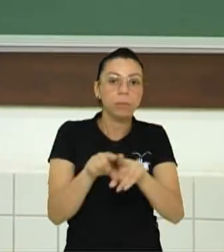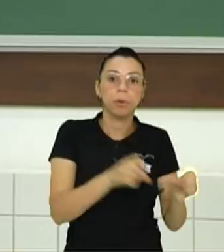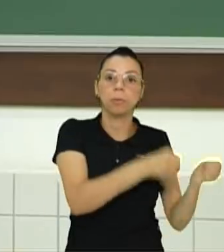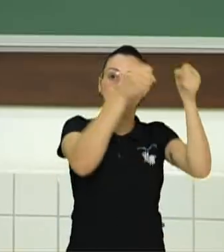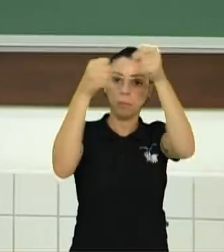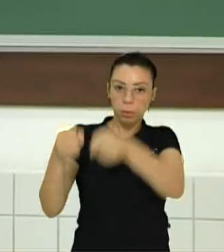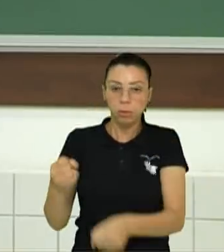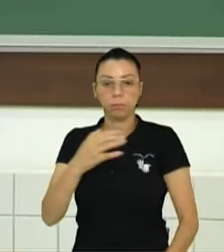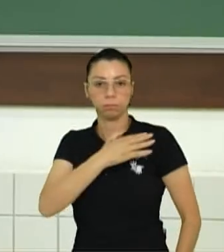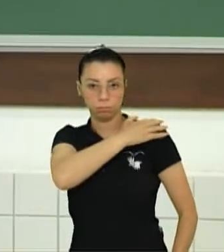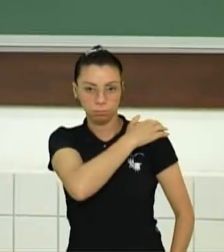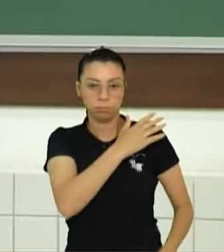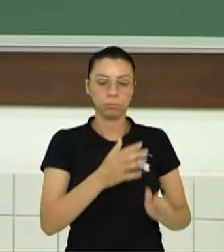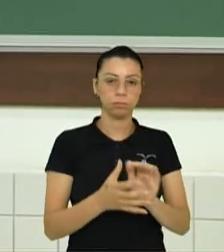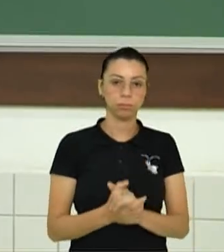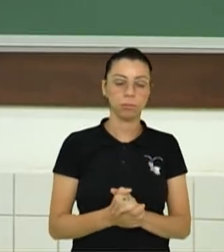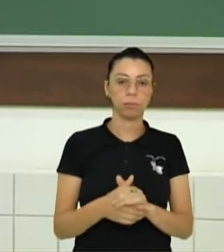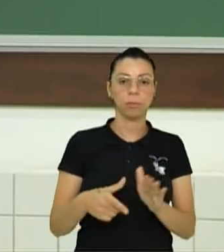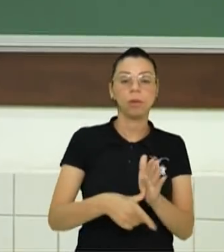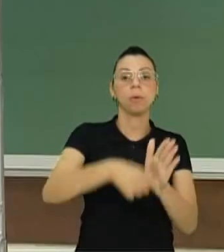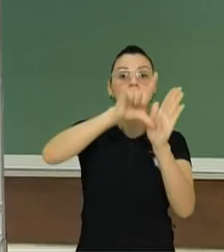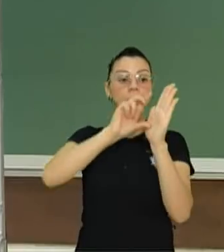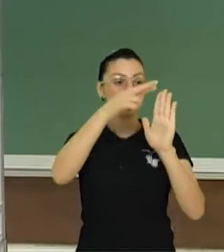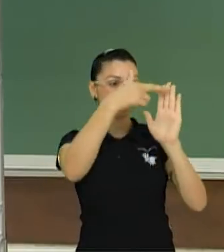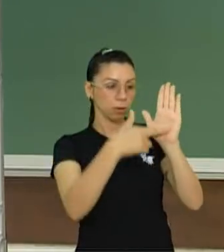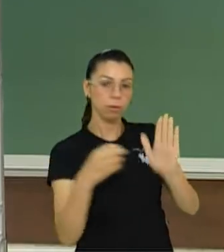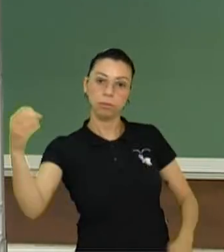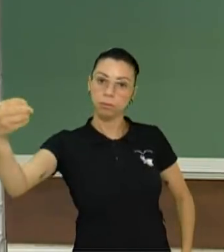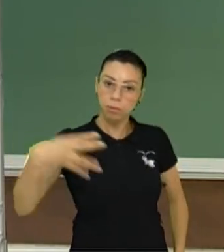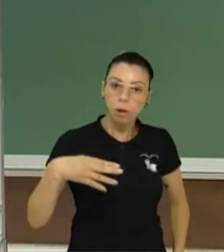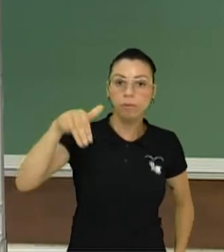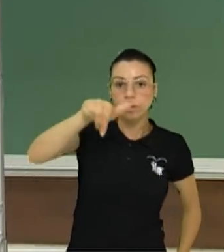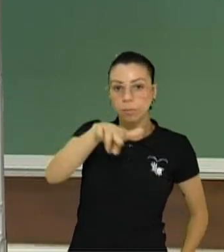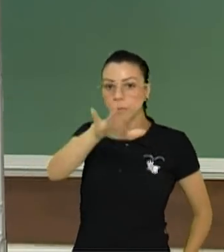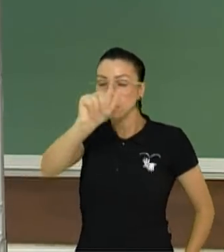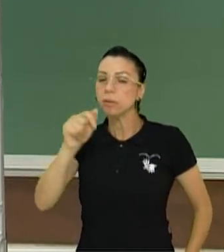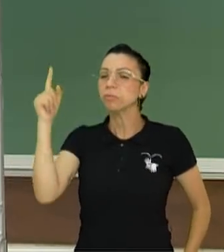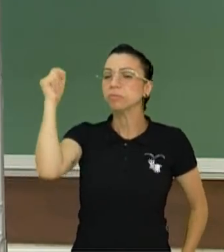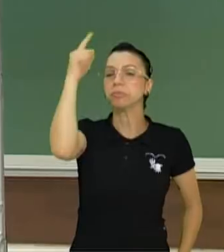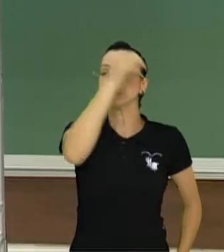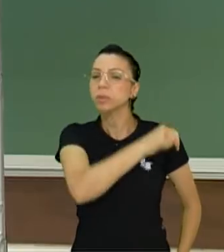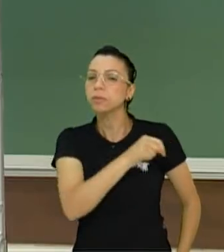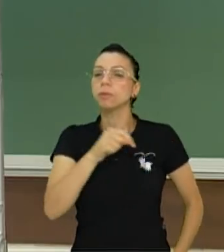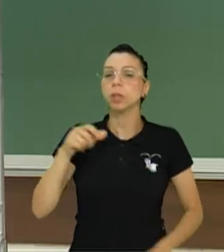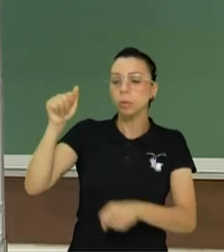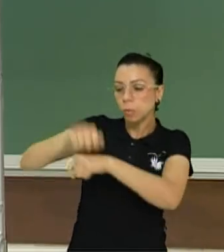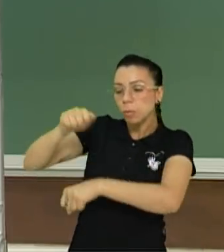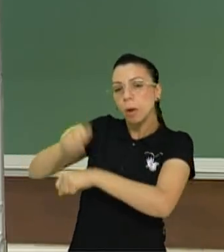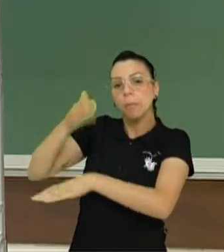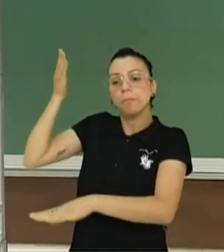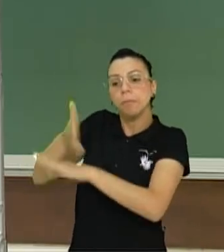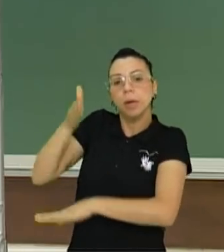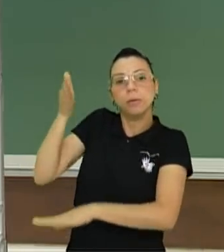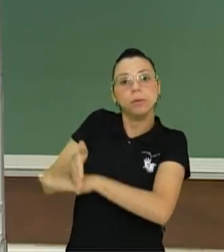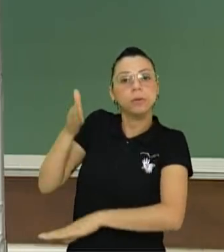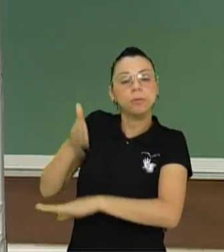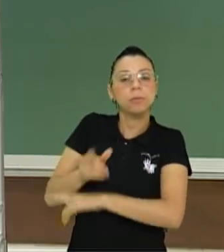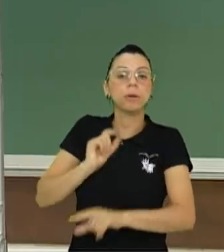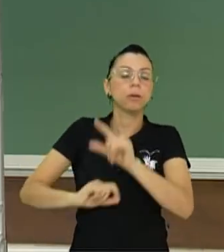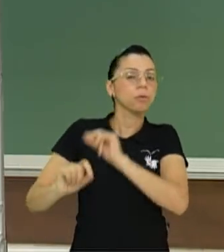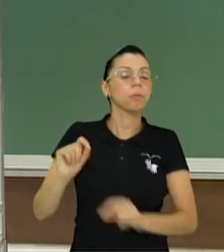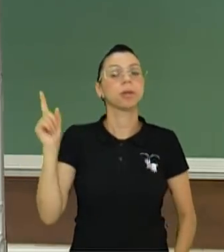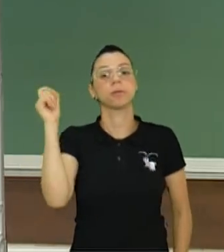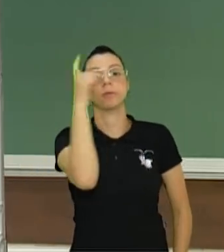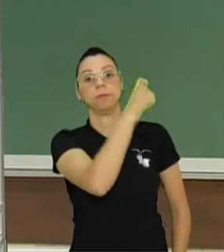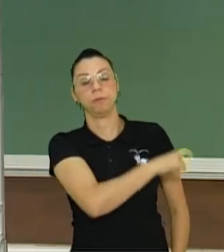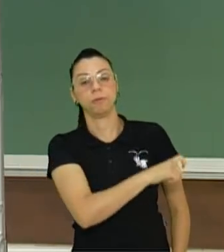general. Antes da reforma de Mário, era difícil para esses plebeus participarem, nós comentamos sobre isso, como era